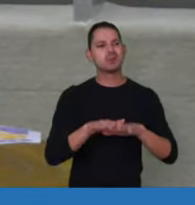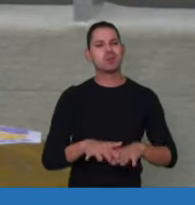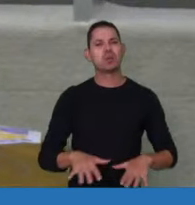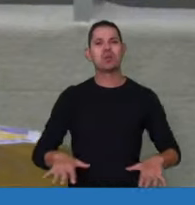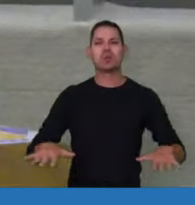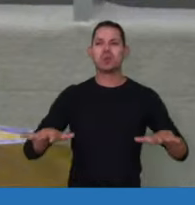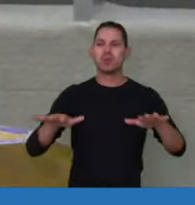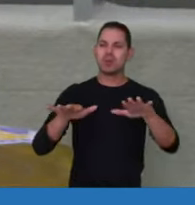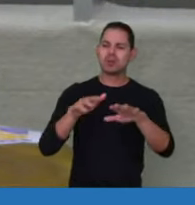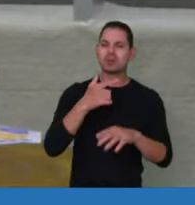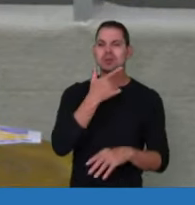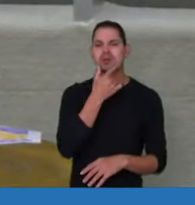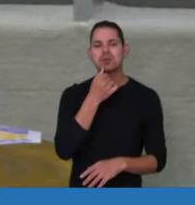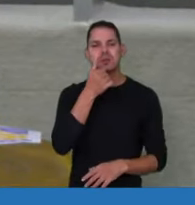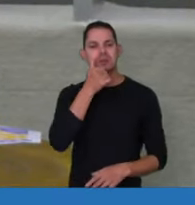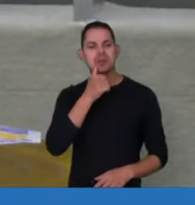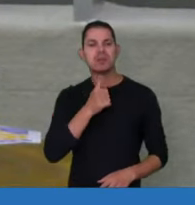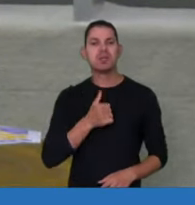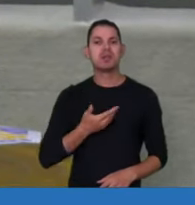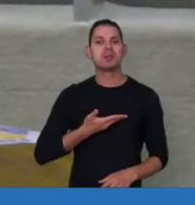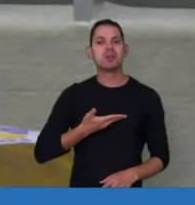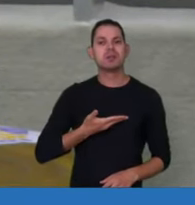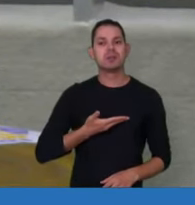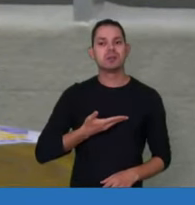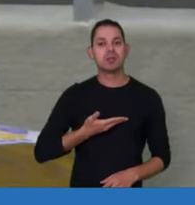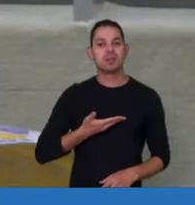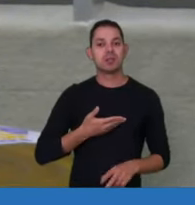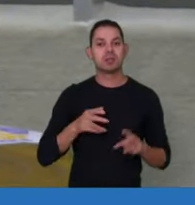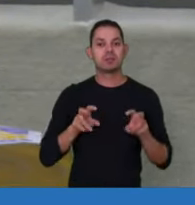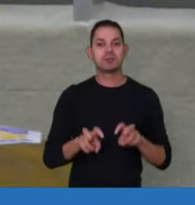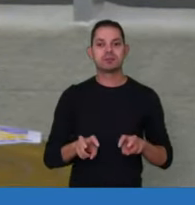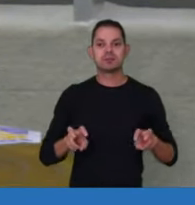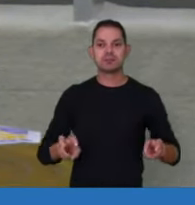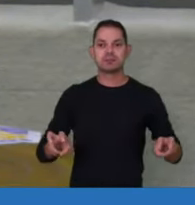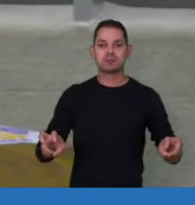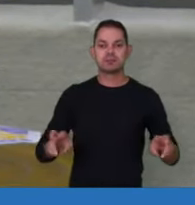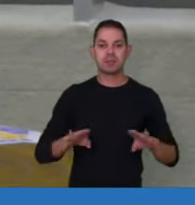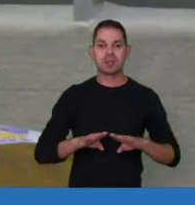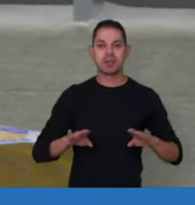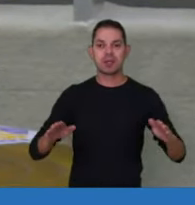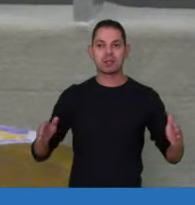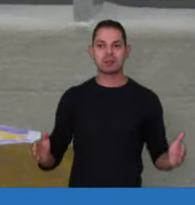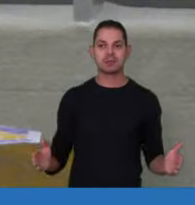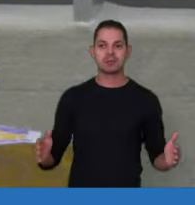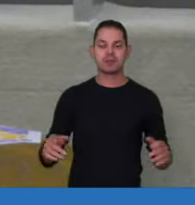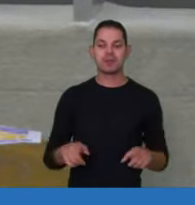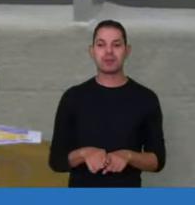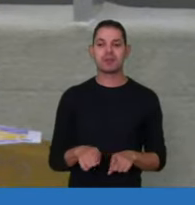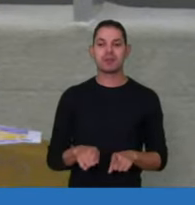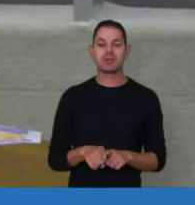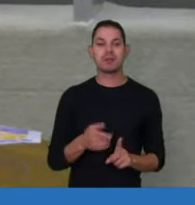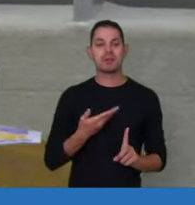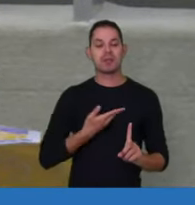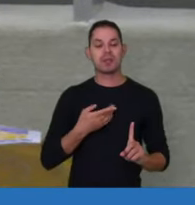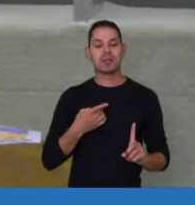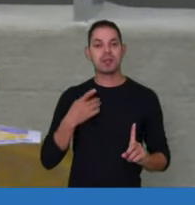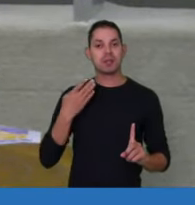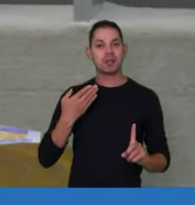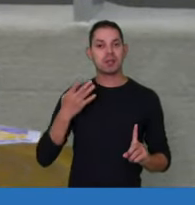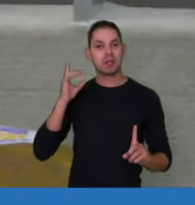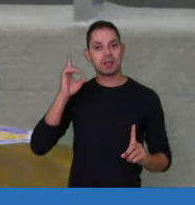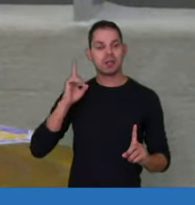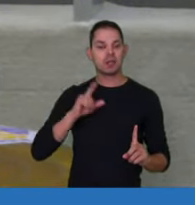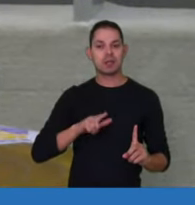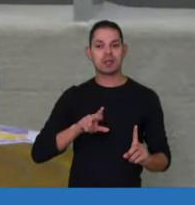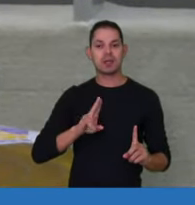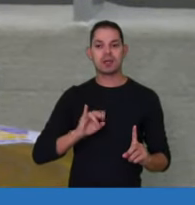outras companheiras que estiveram e estão na mesa, eu quero saudar a querida amiga e deputada Luísa